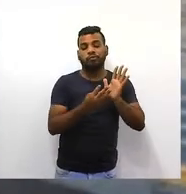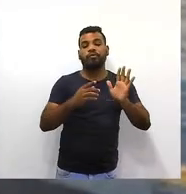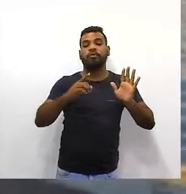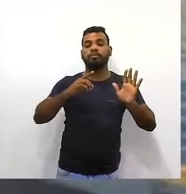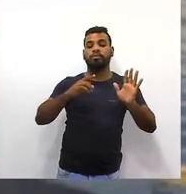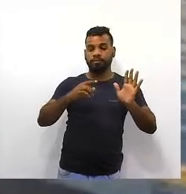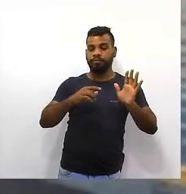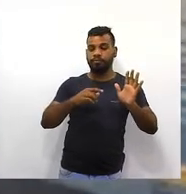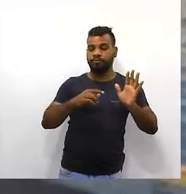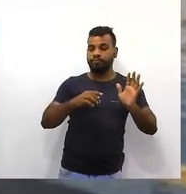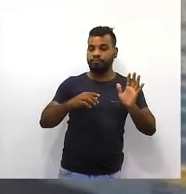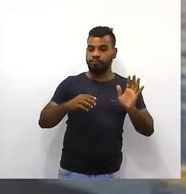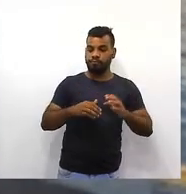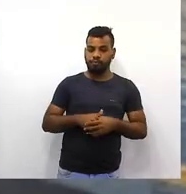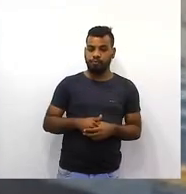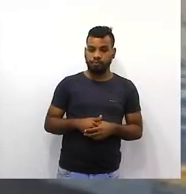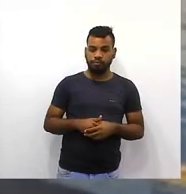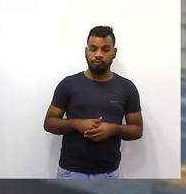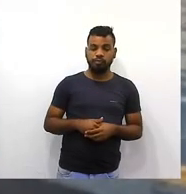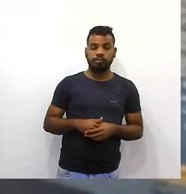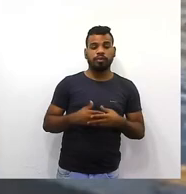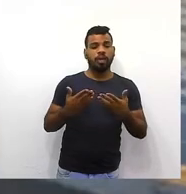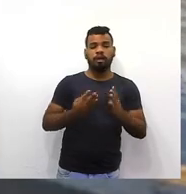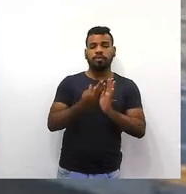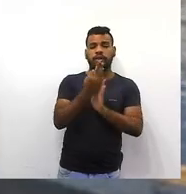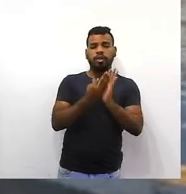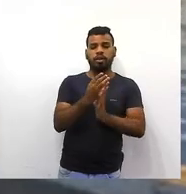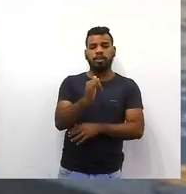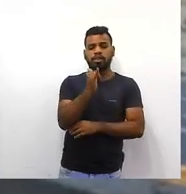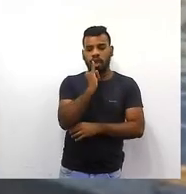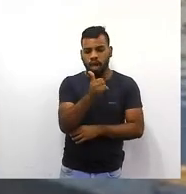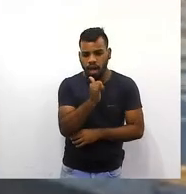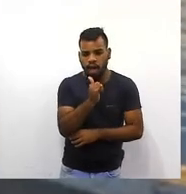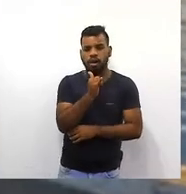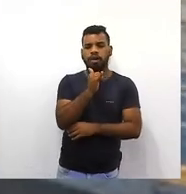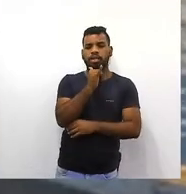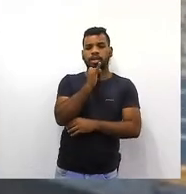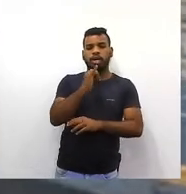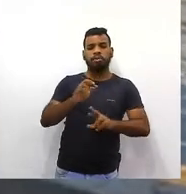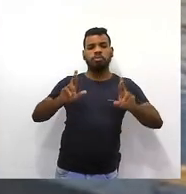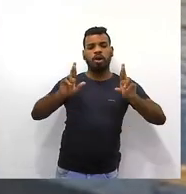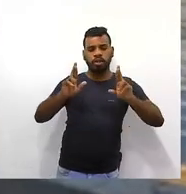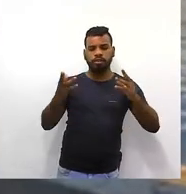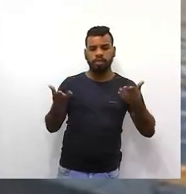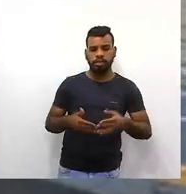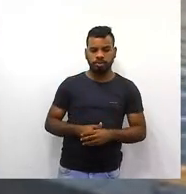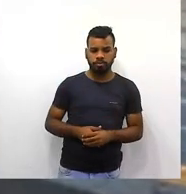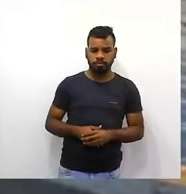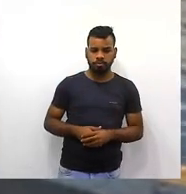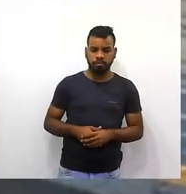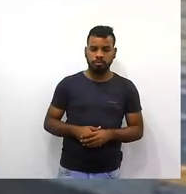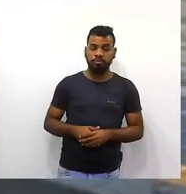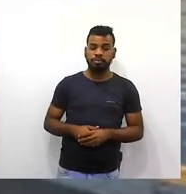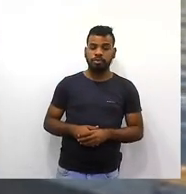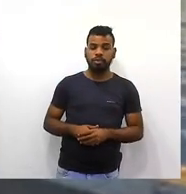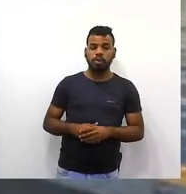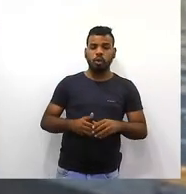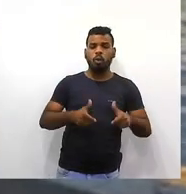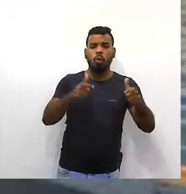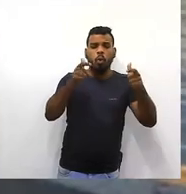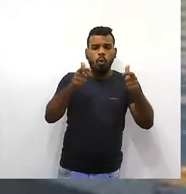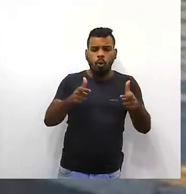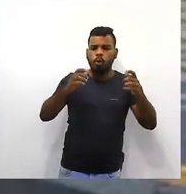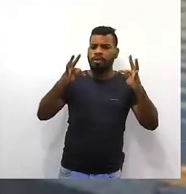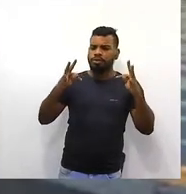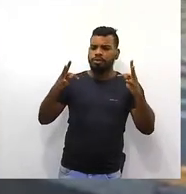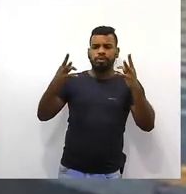forma de narrar, de contar a esperança. Não é isso? Porque todos os lugares que o